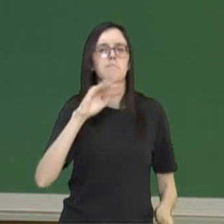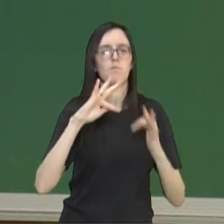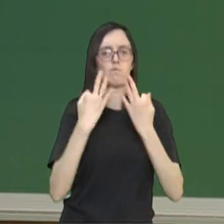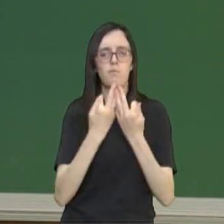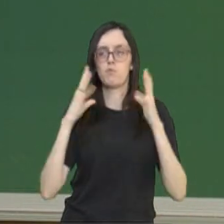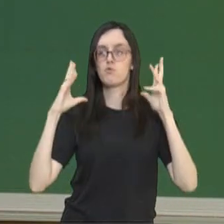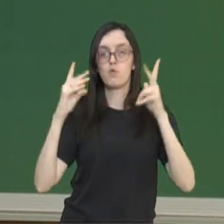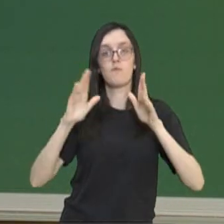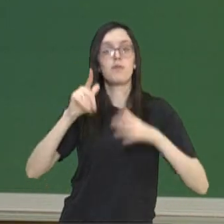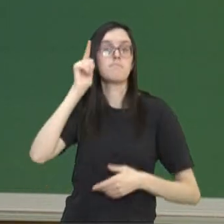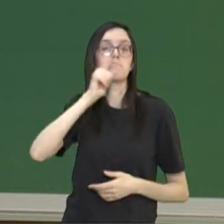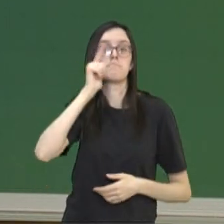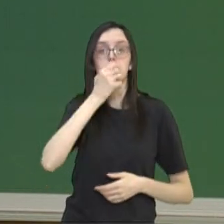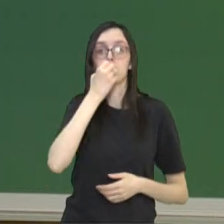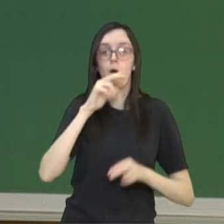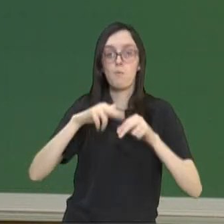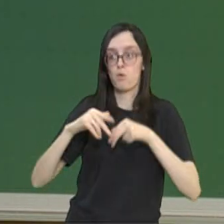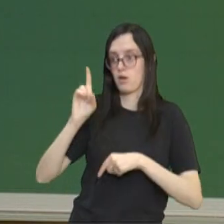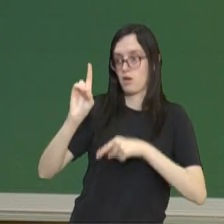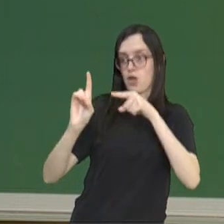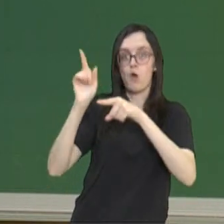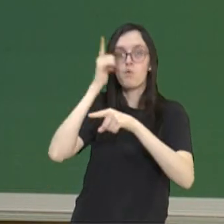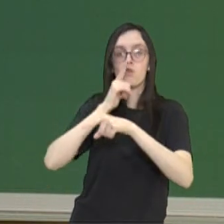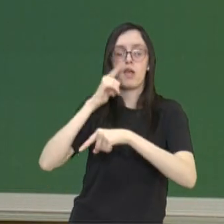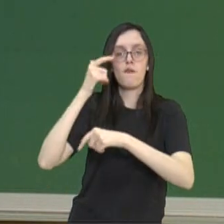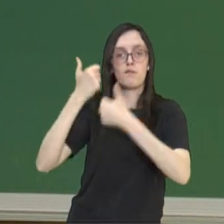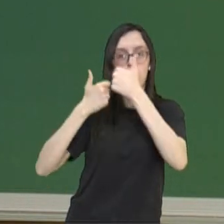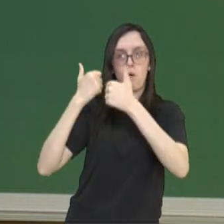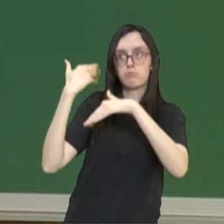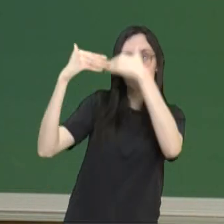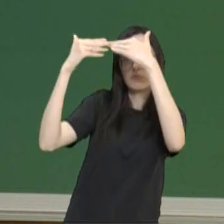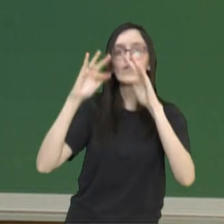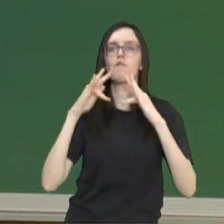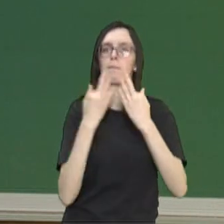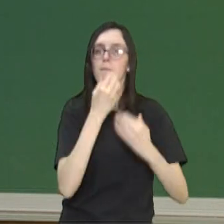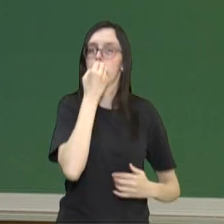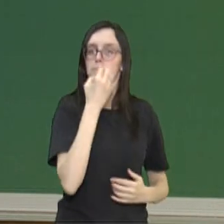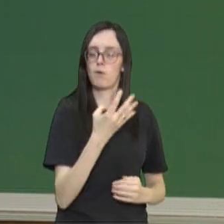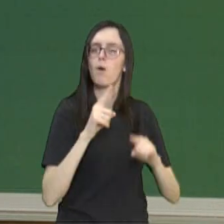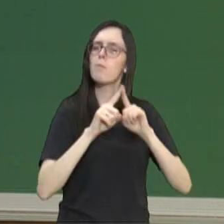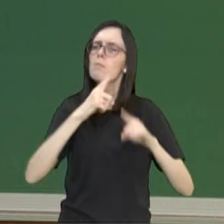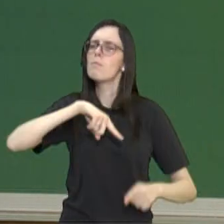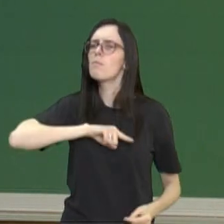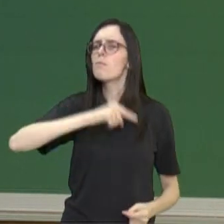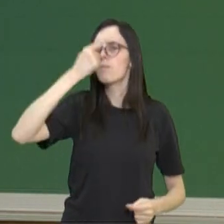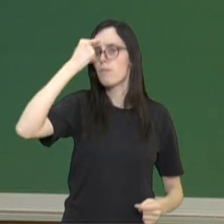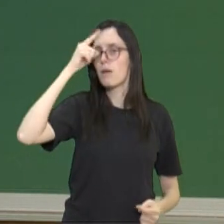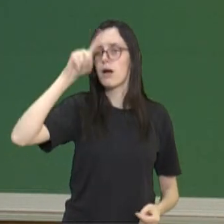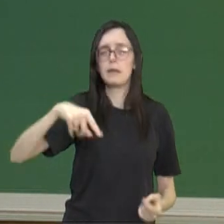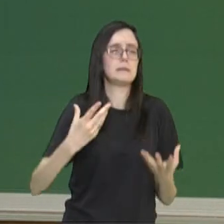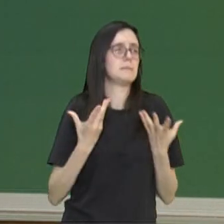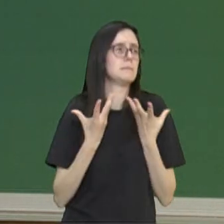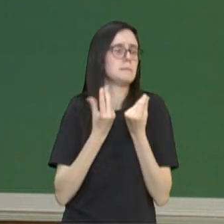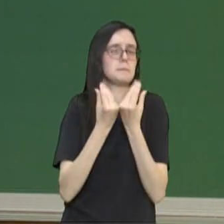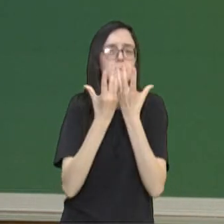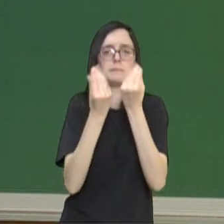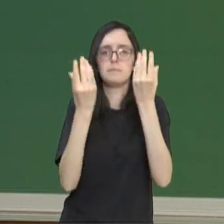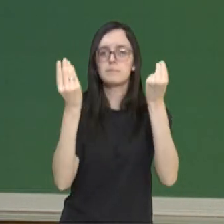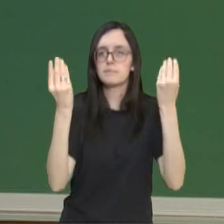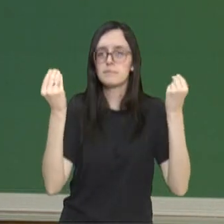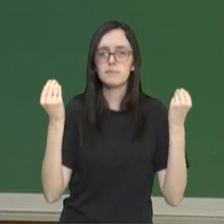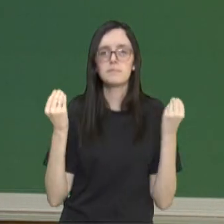estado melhor, digamos assim, condições melhores de vida, né? Poder comprar casa,